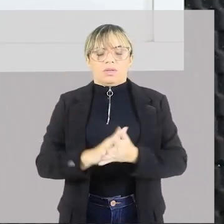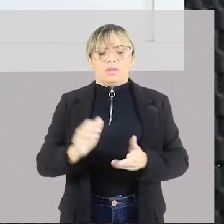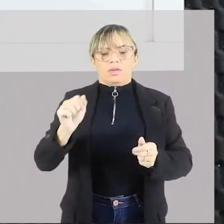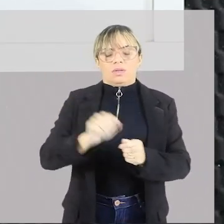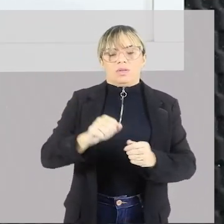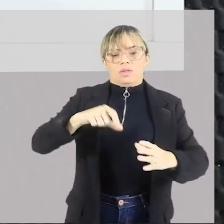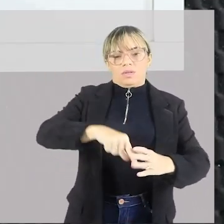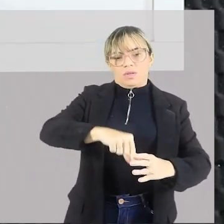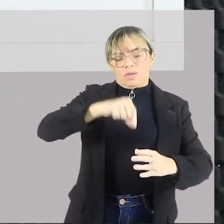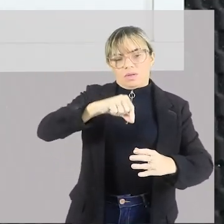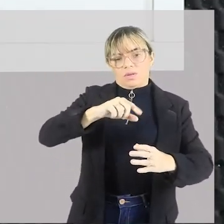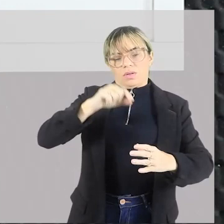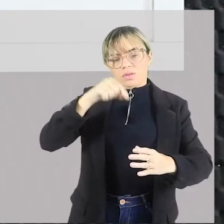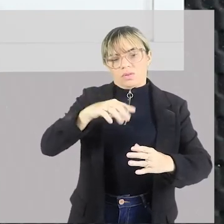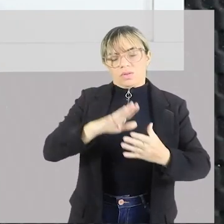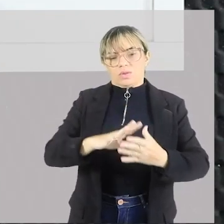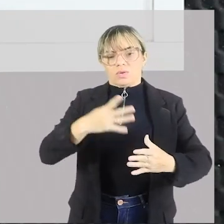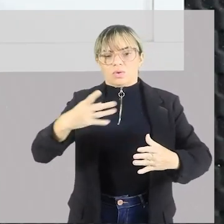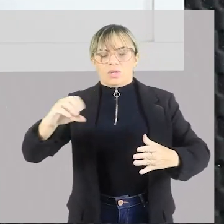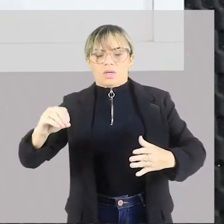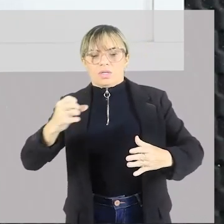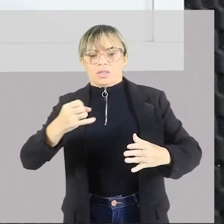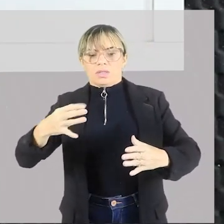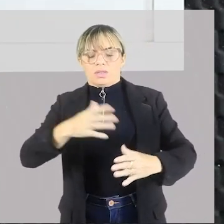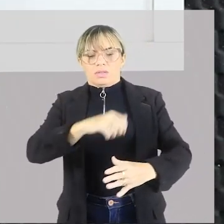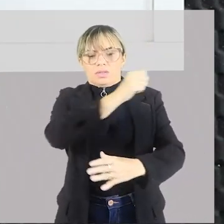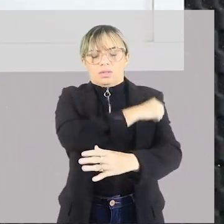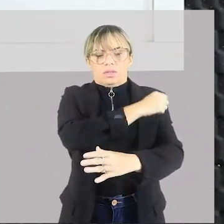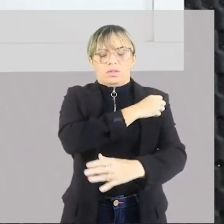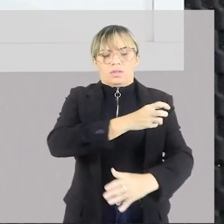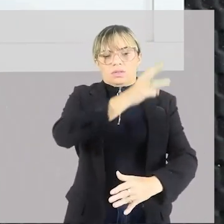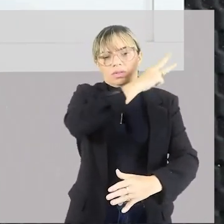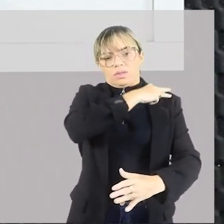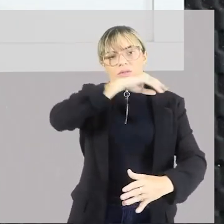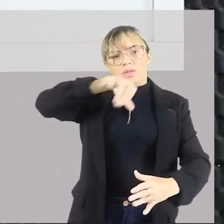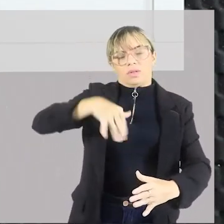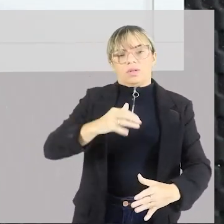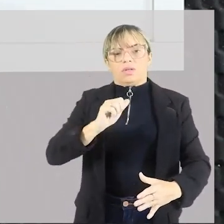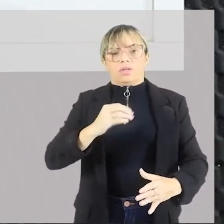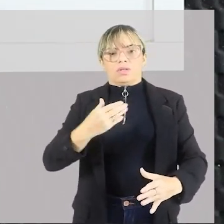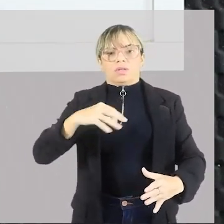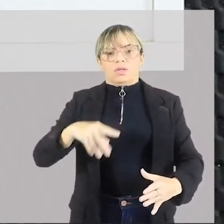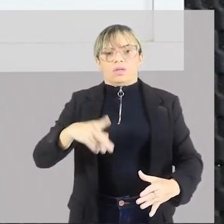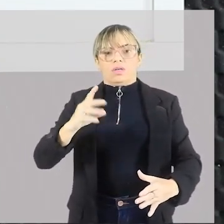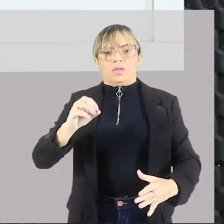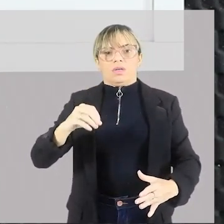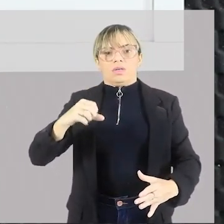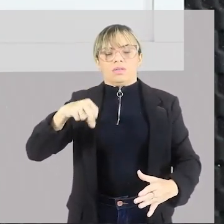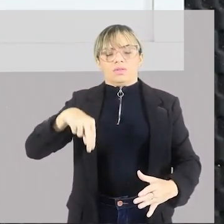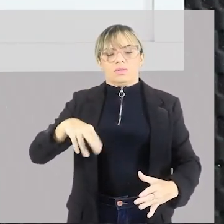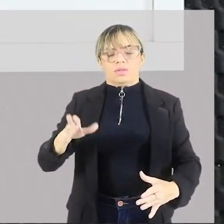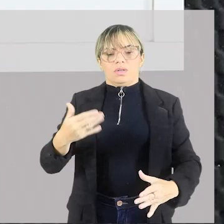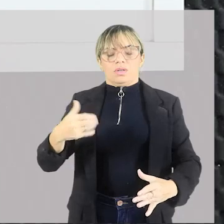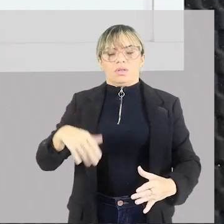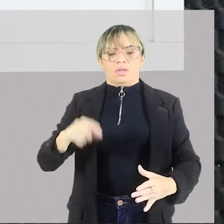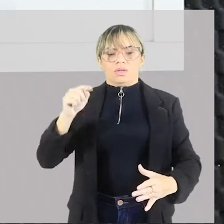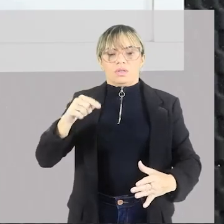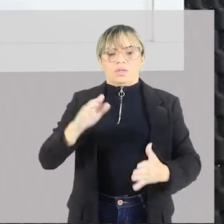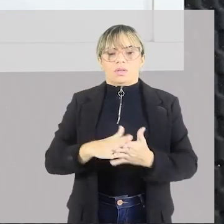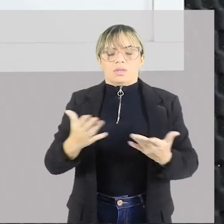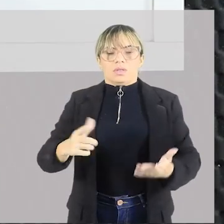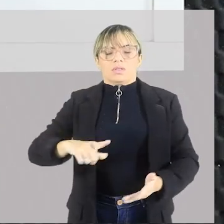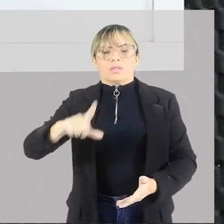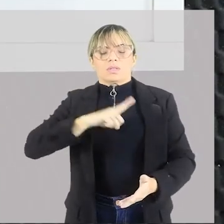sorteio com meus 40 alunos do terceiro ano lá do Jackson Lago aí eu tenho 40 alunos é o meu espaço